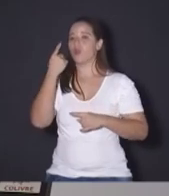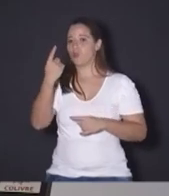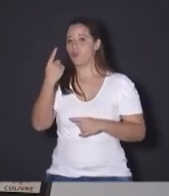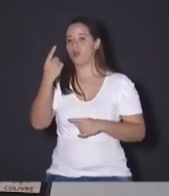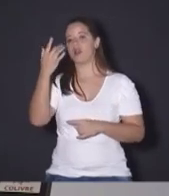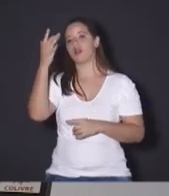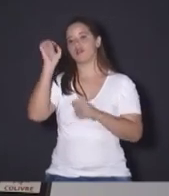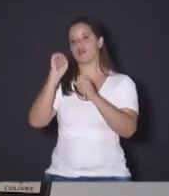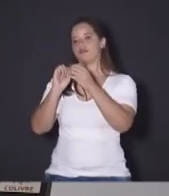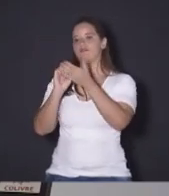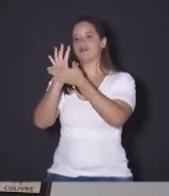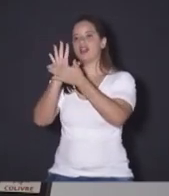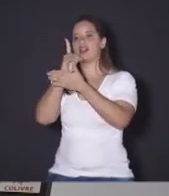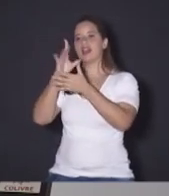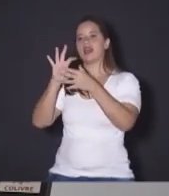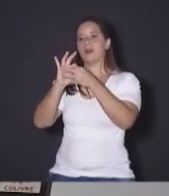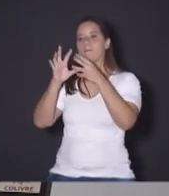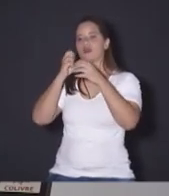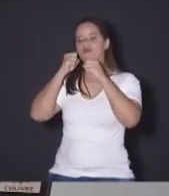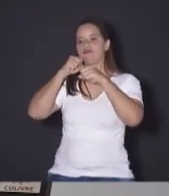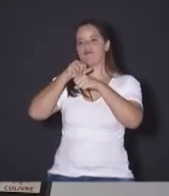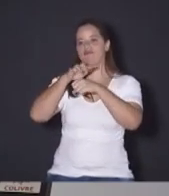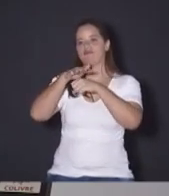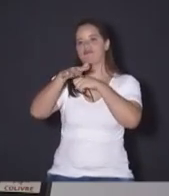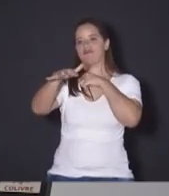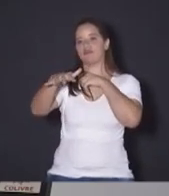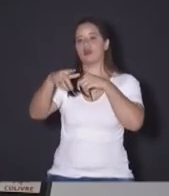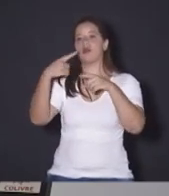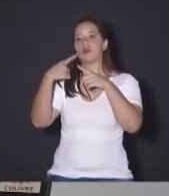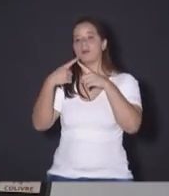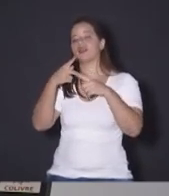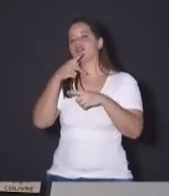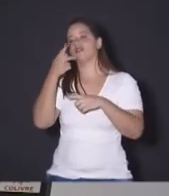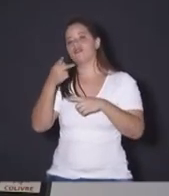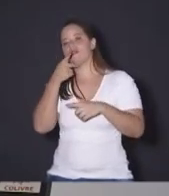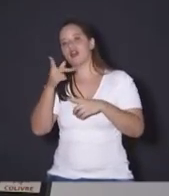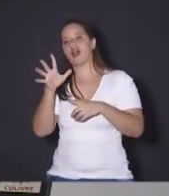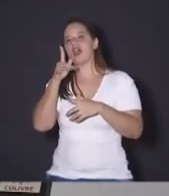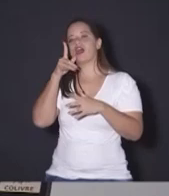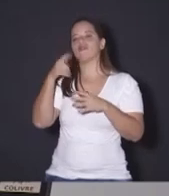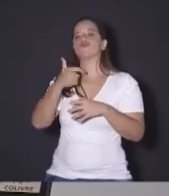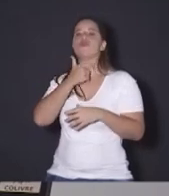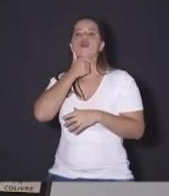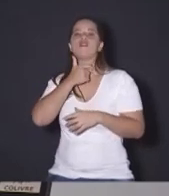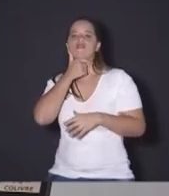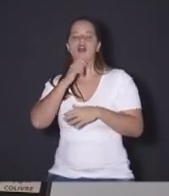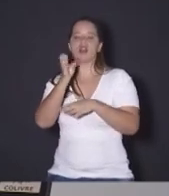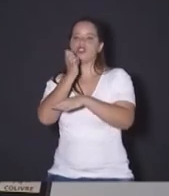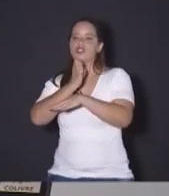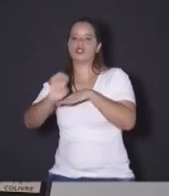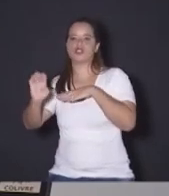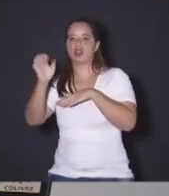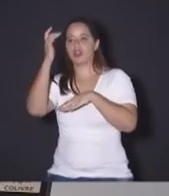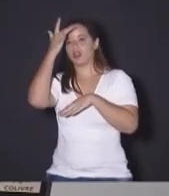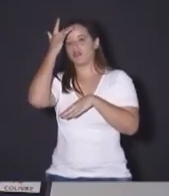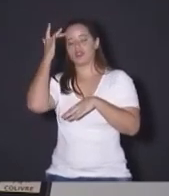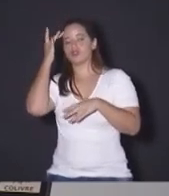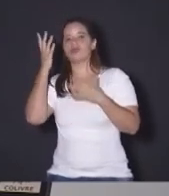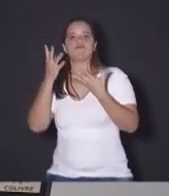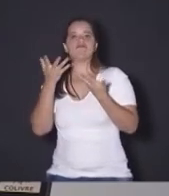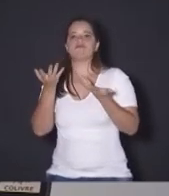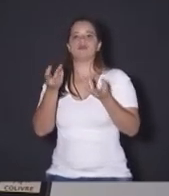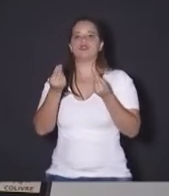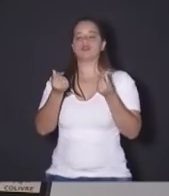publicações era altamente ver alisante porque falava sobre o mapa vaga de estágio o tipo de coisa que as pessoas é